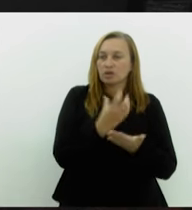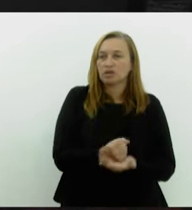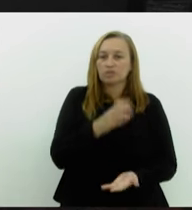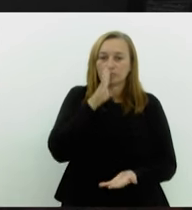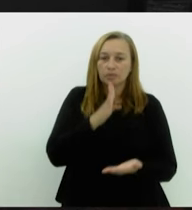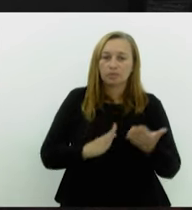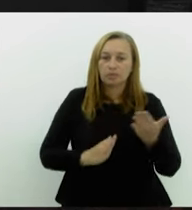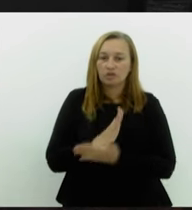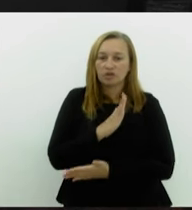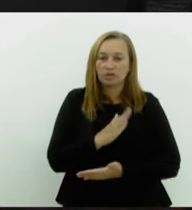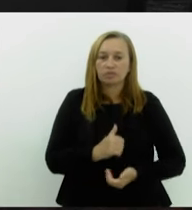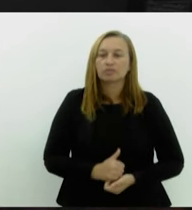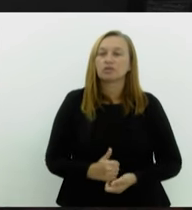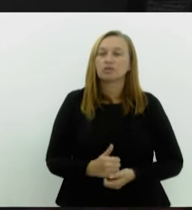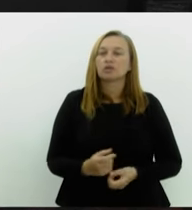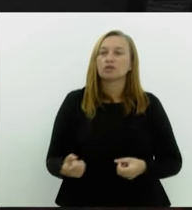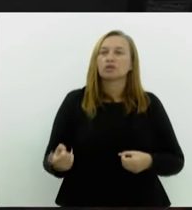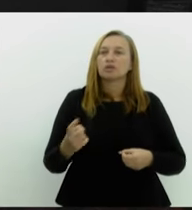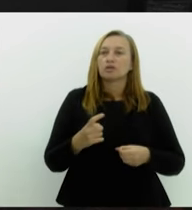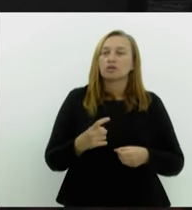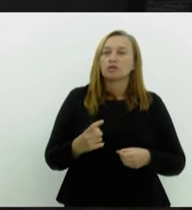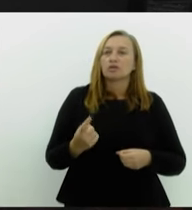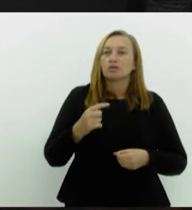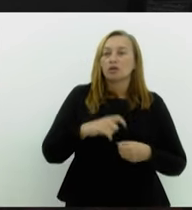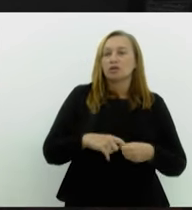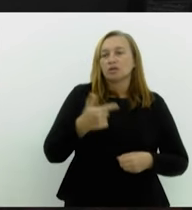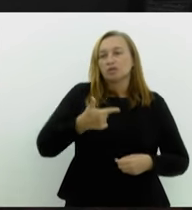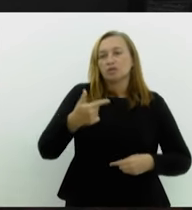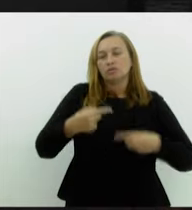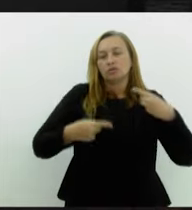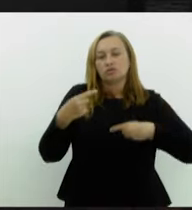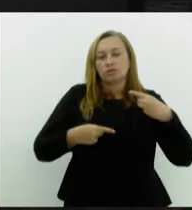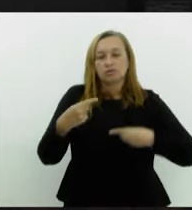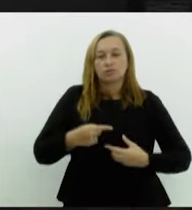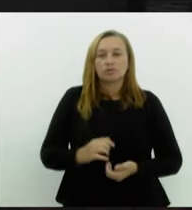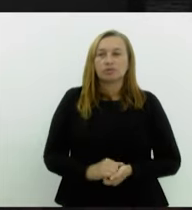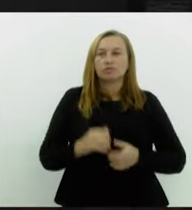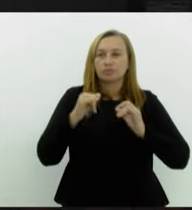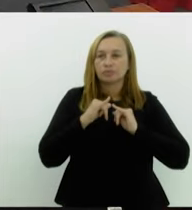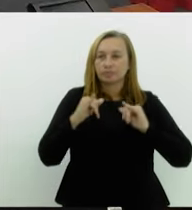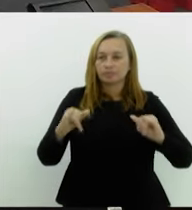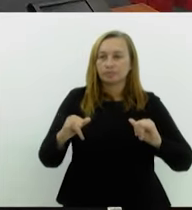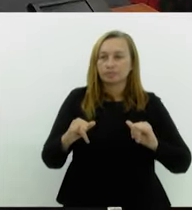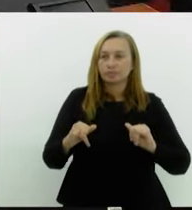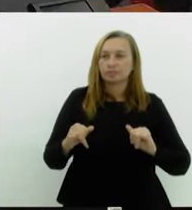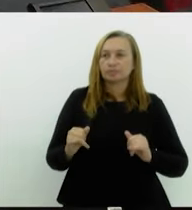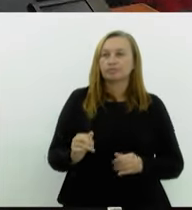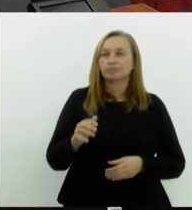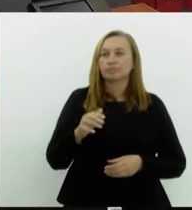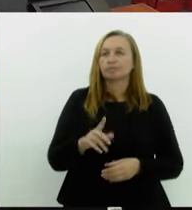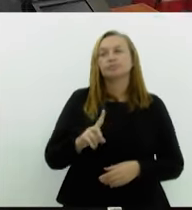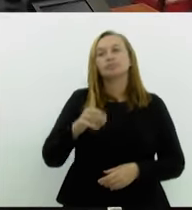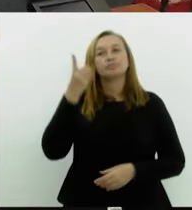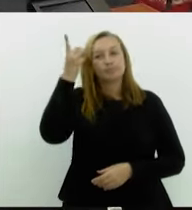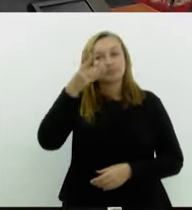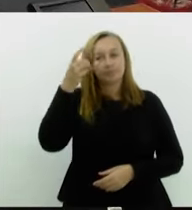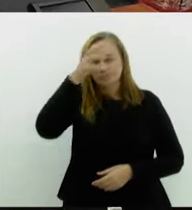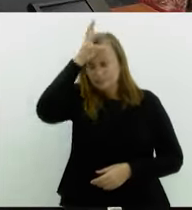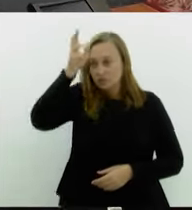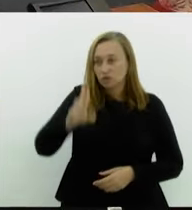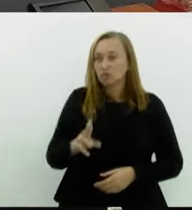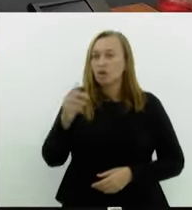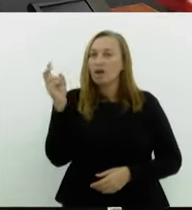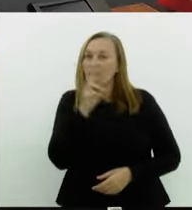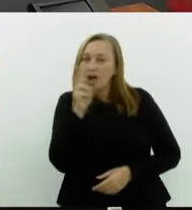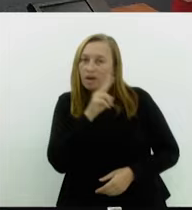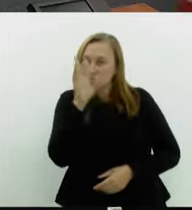como estão. Aprovado. Vai a redação do vencido para a segunda discussão. Para a declaração, senhor presidente. Deputada Tia Ju, bem por favor.